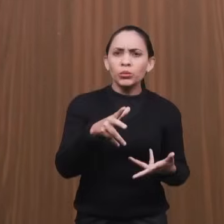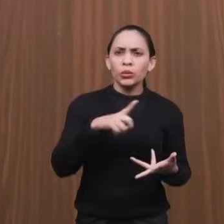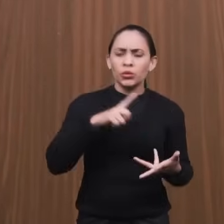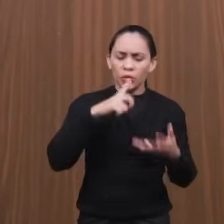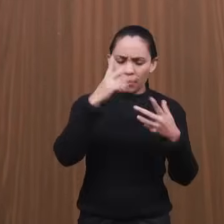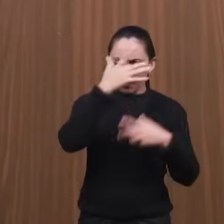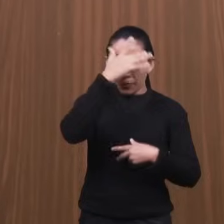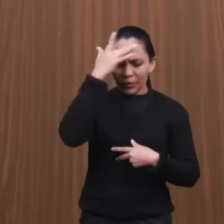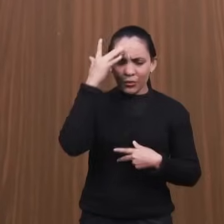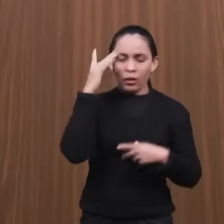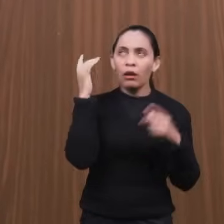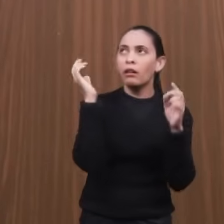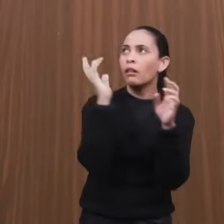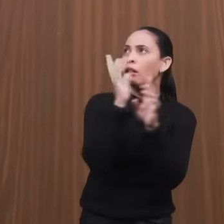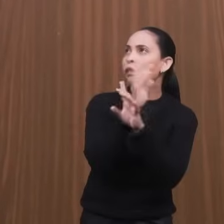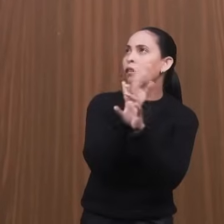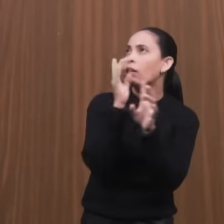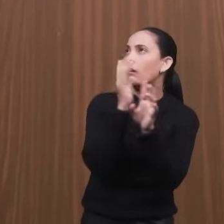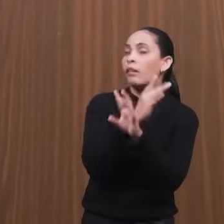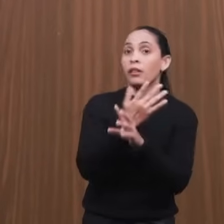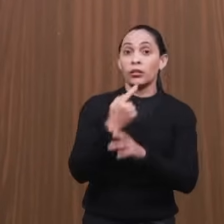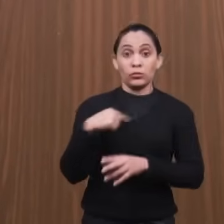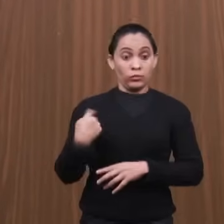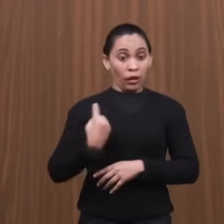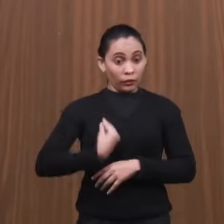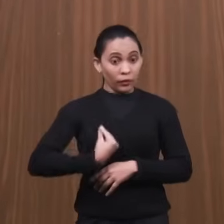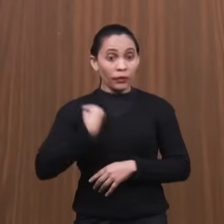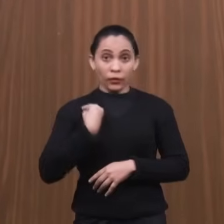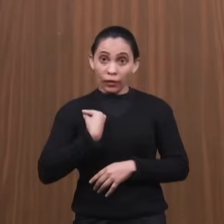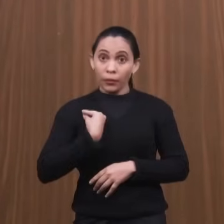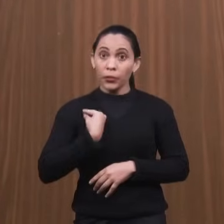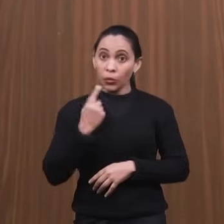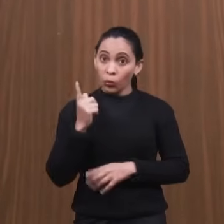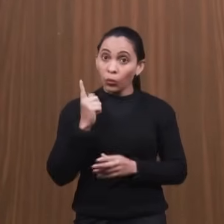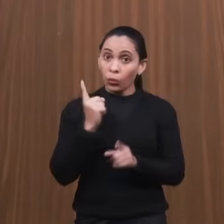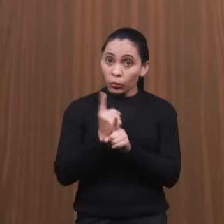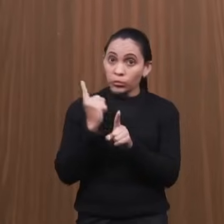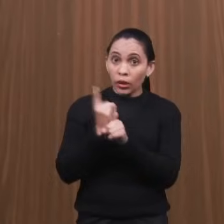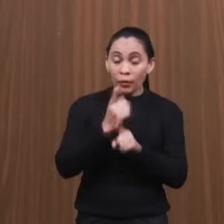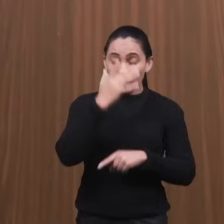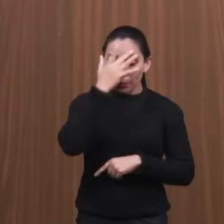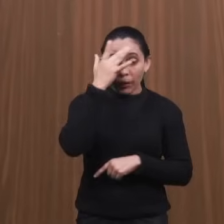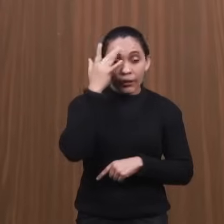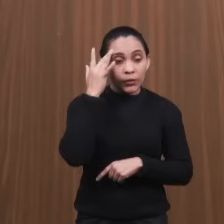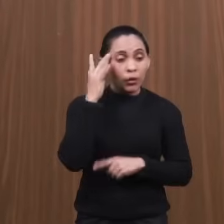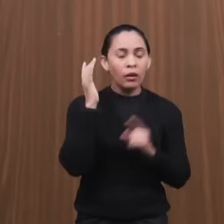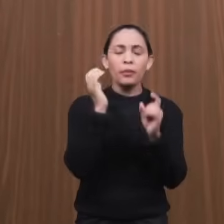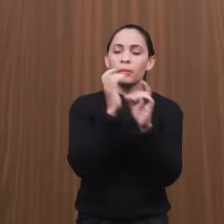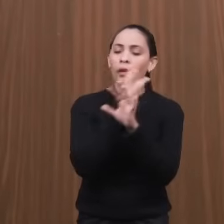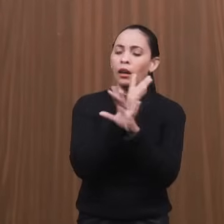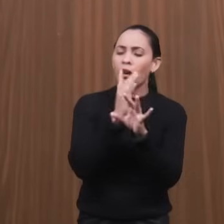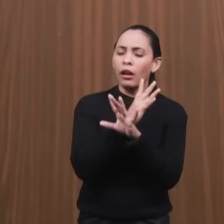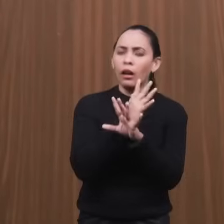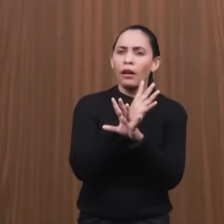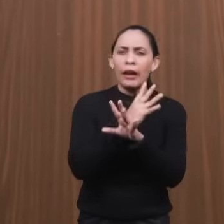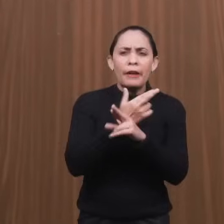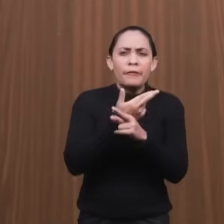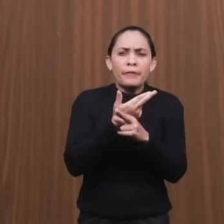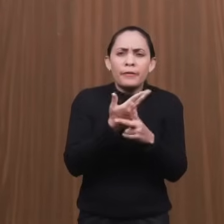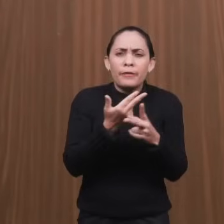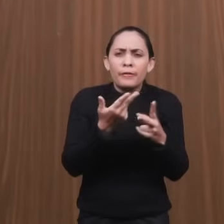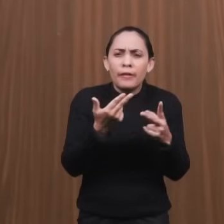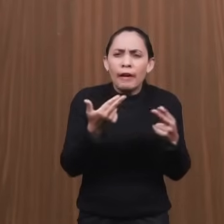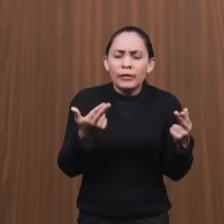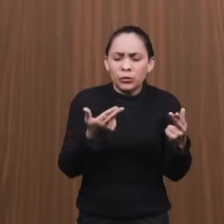alucinados. Nós vivemos hoje em um mundo onde encontramos os homens estão alucinados, são tantas coisas, são